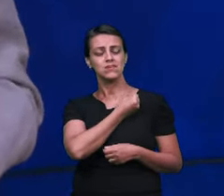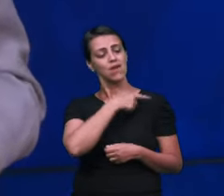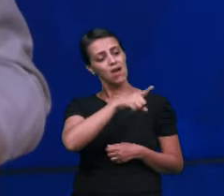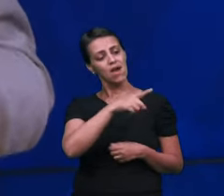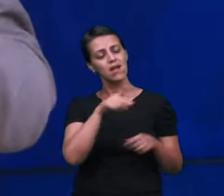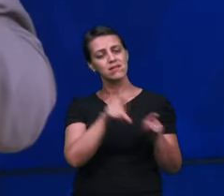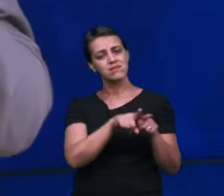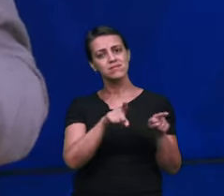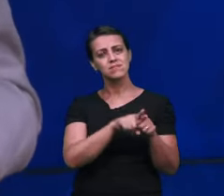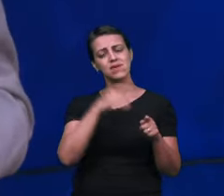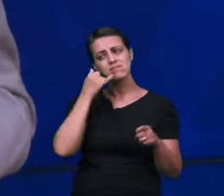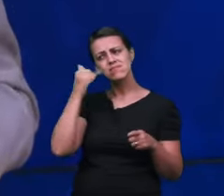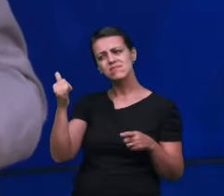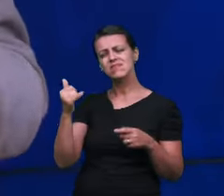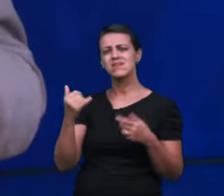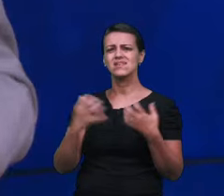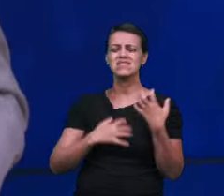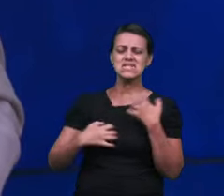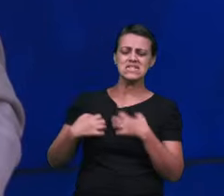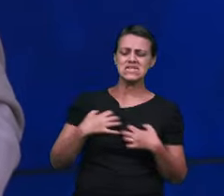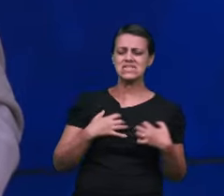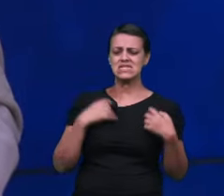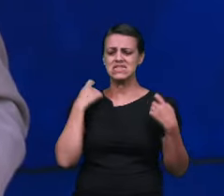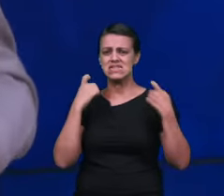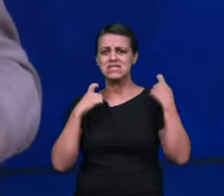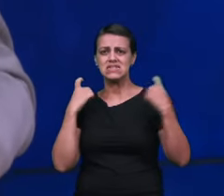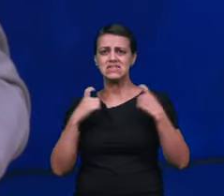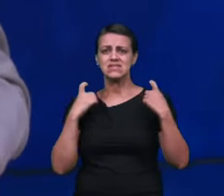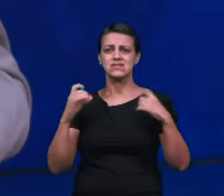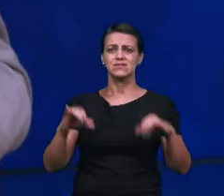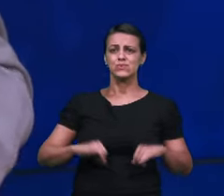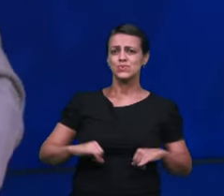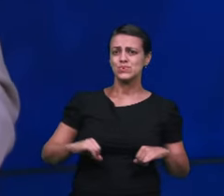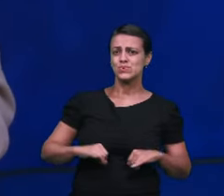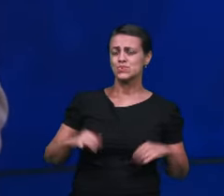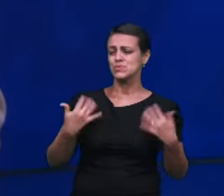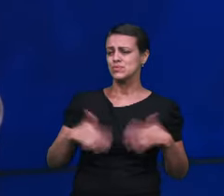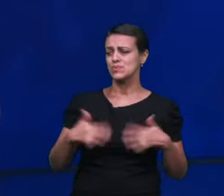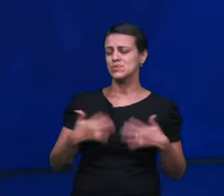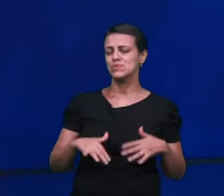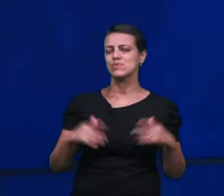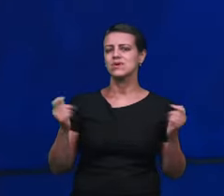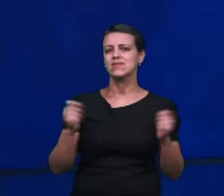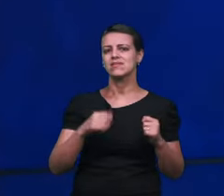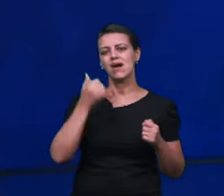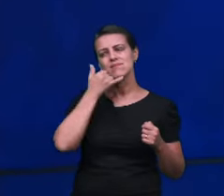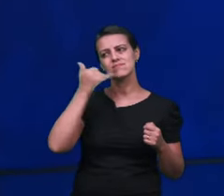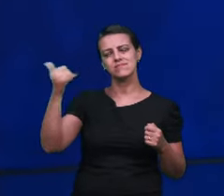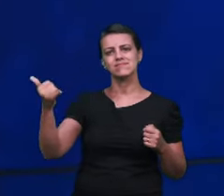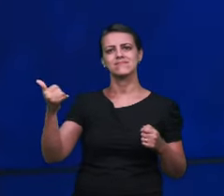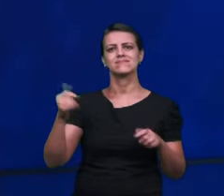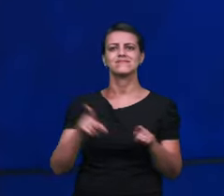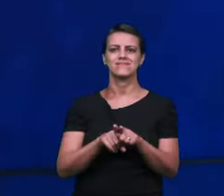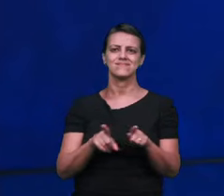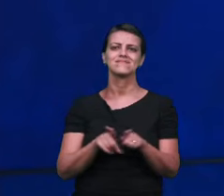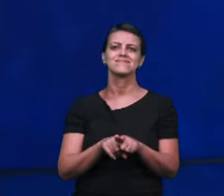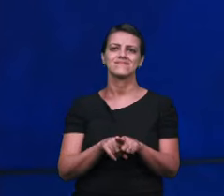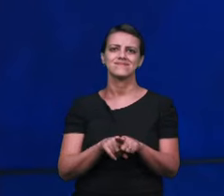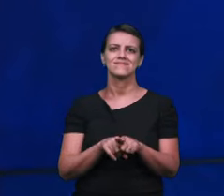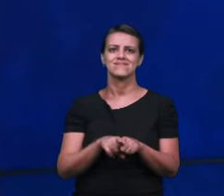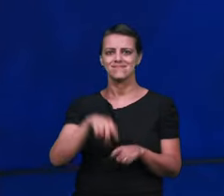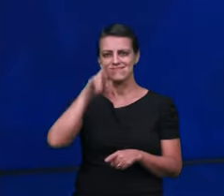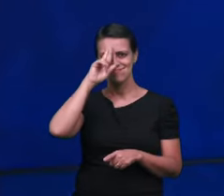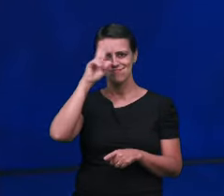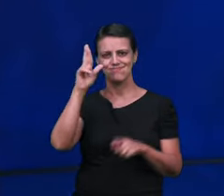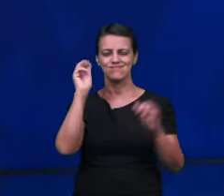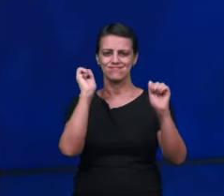de sofrimento, de ansiedade, de preocupação, de angústia, possam ter acesso a uma oração. Certamente Deus vai